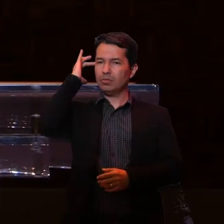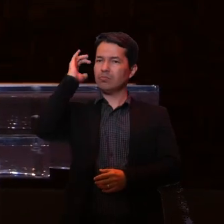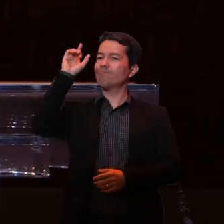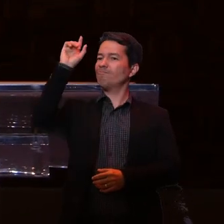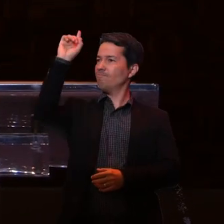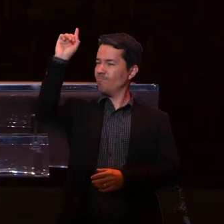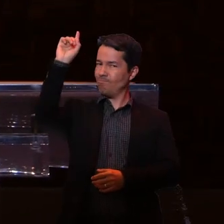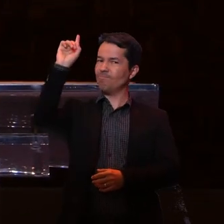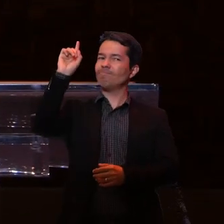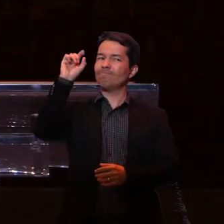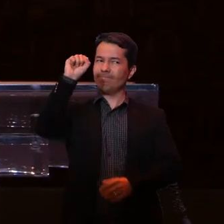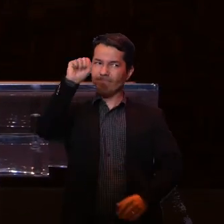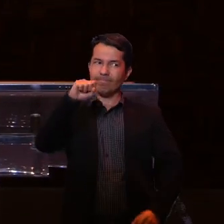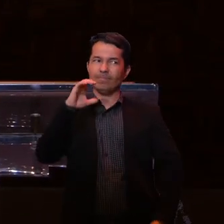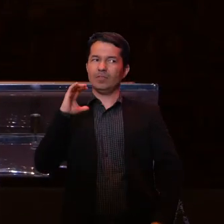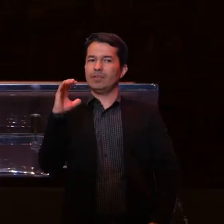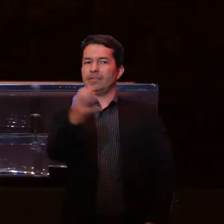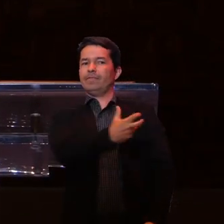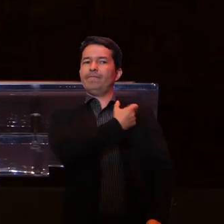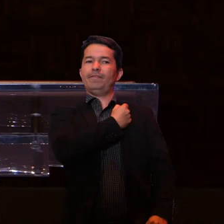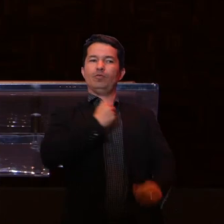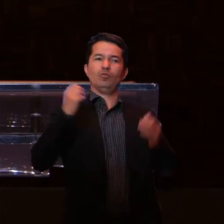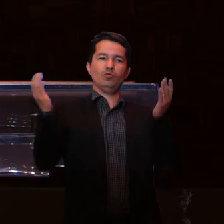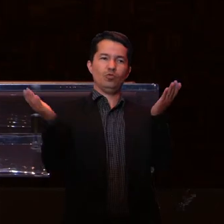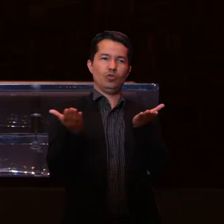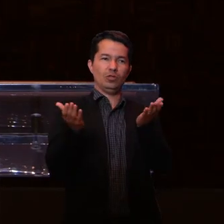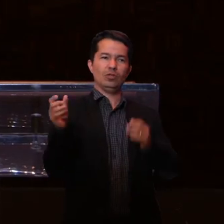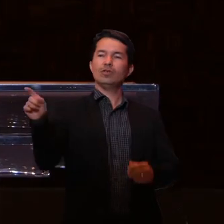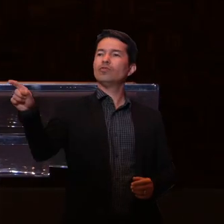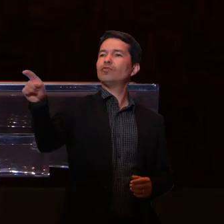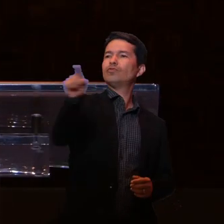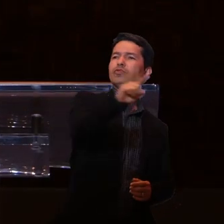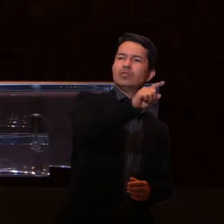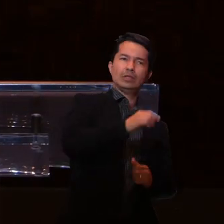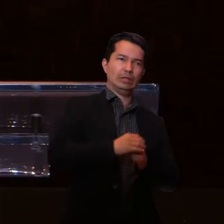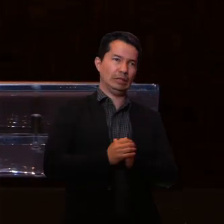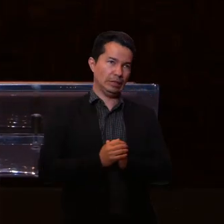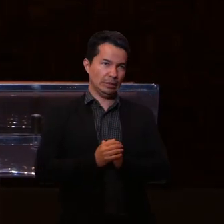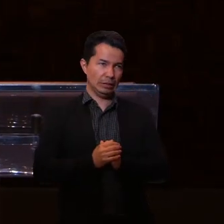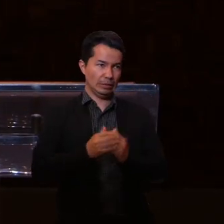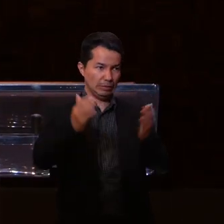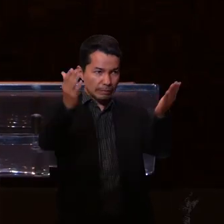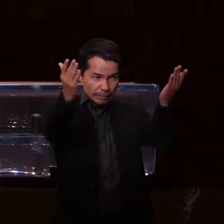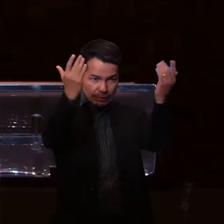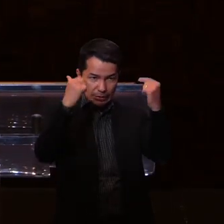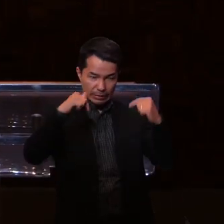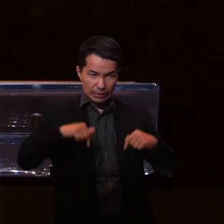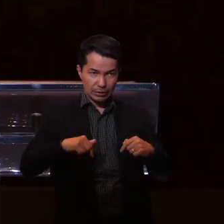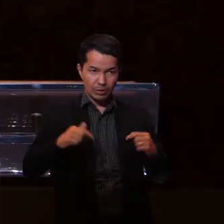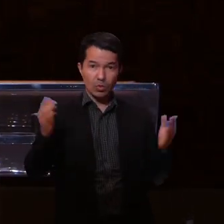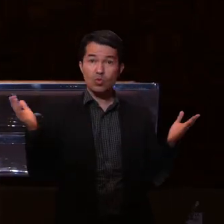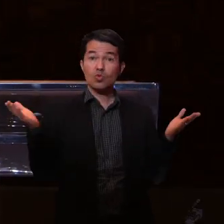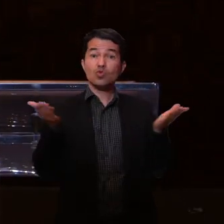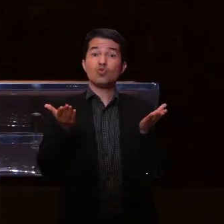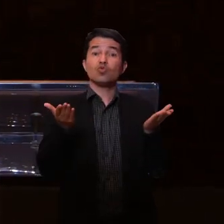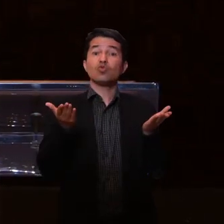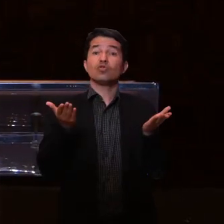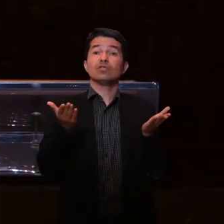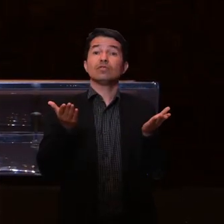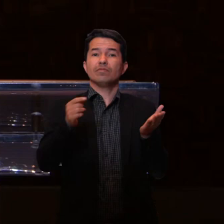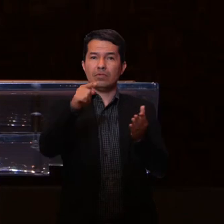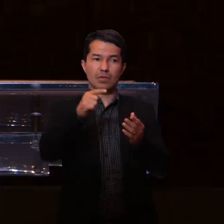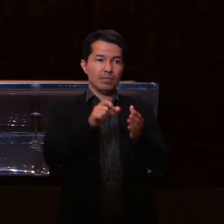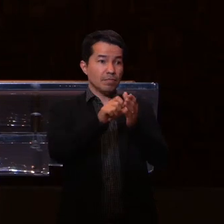Você que veio aqui, está visitando a igreja, eu preciso lhe informar que eu creio que a sua vida vai